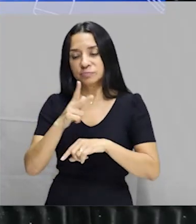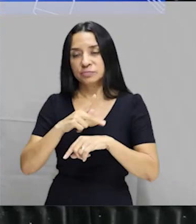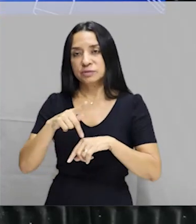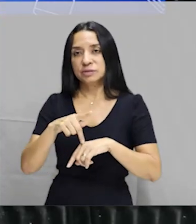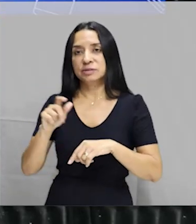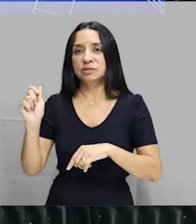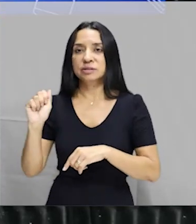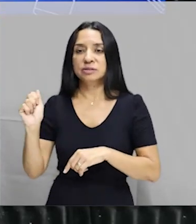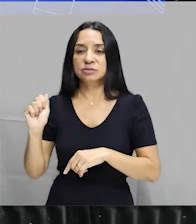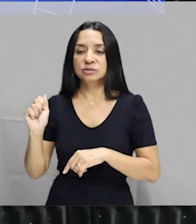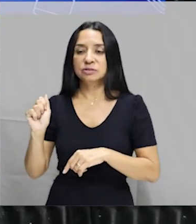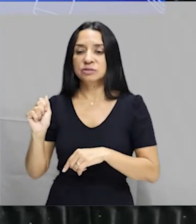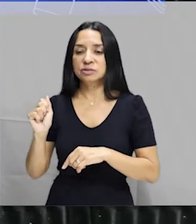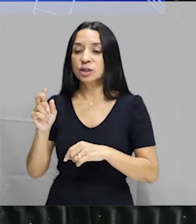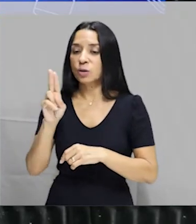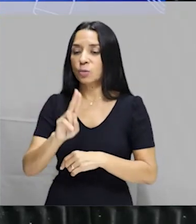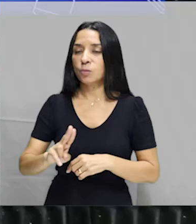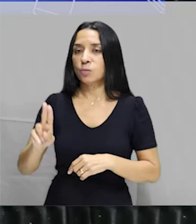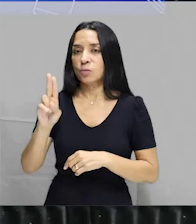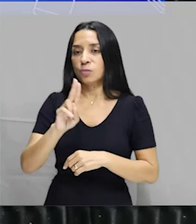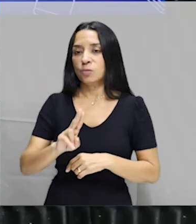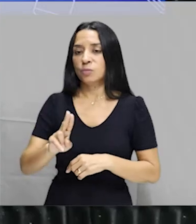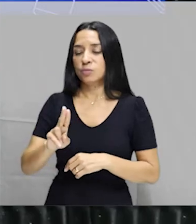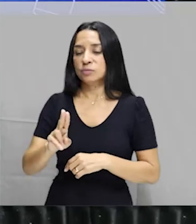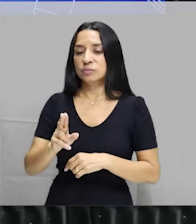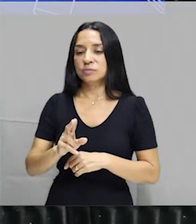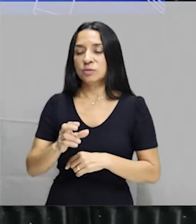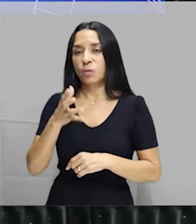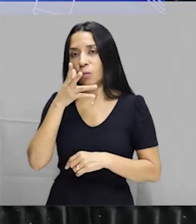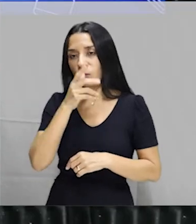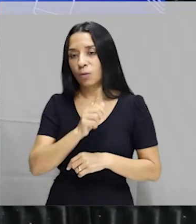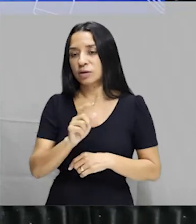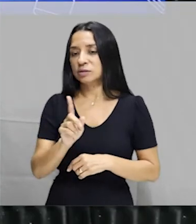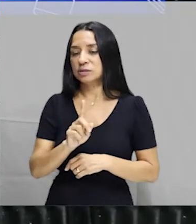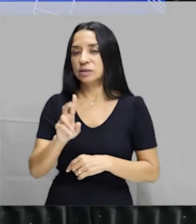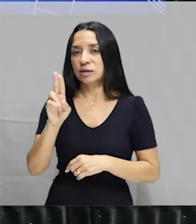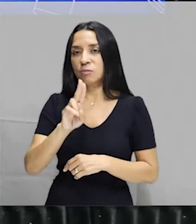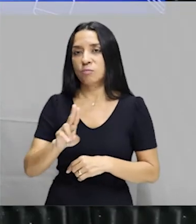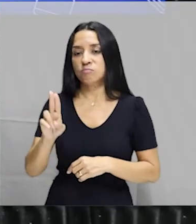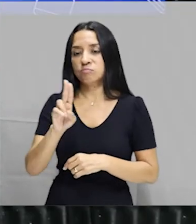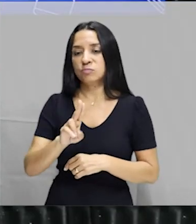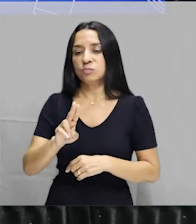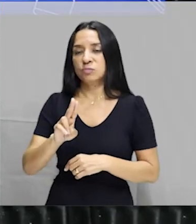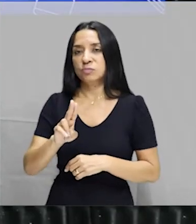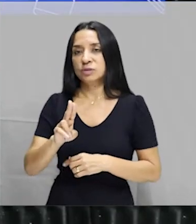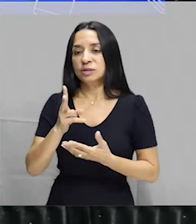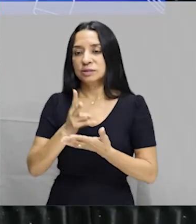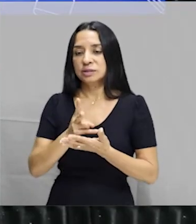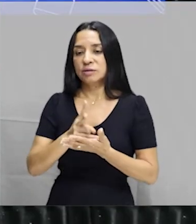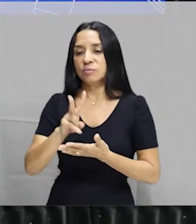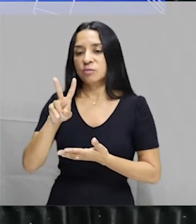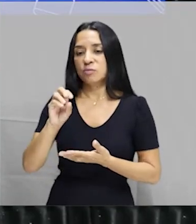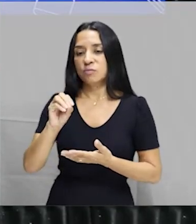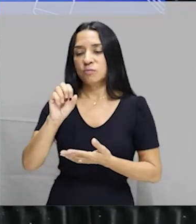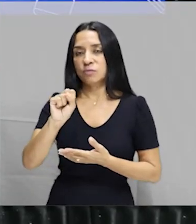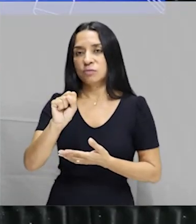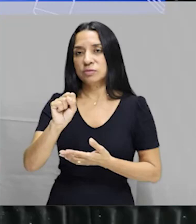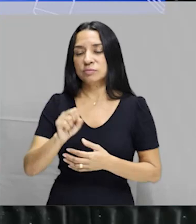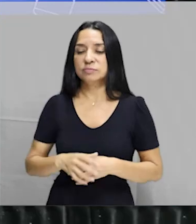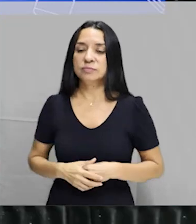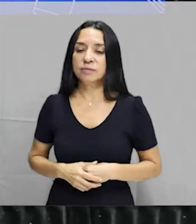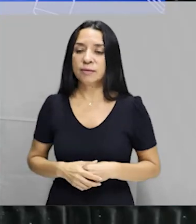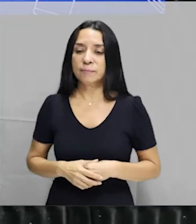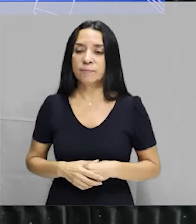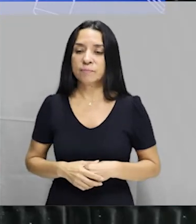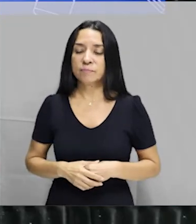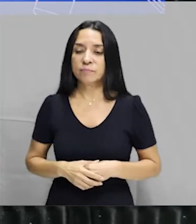Argentina é a grande campeã. Lá quase não se usa o usted, se usa sempre o vos.